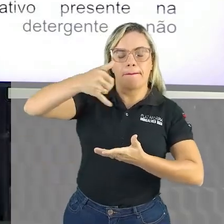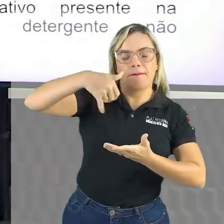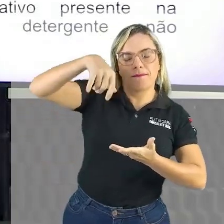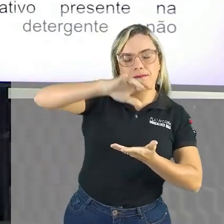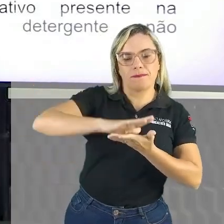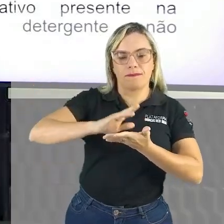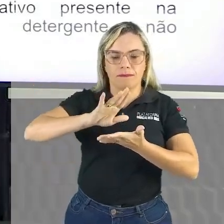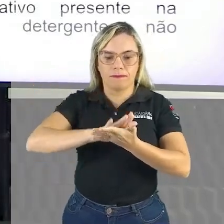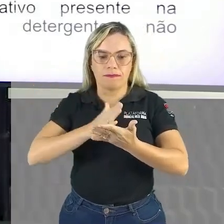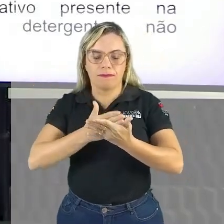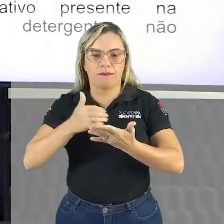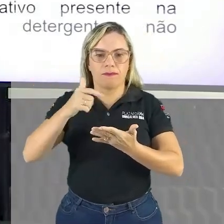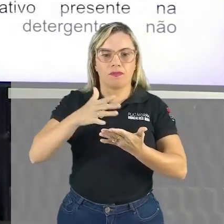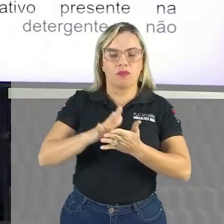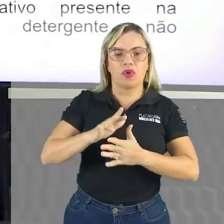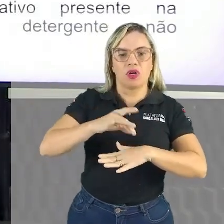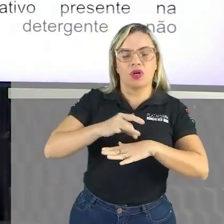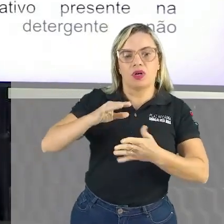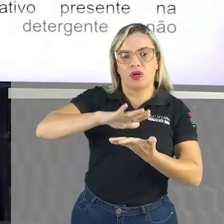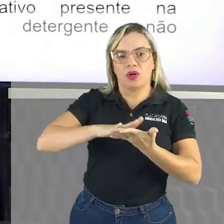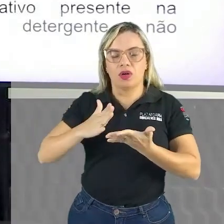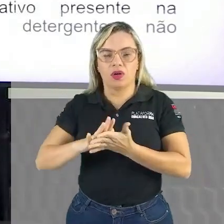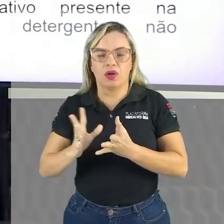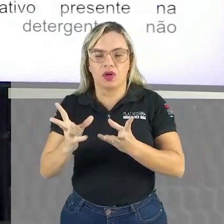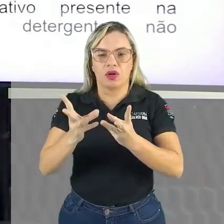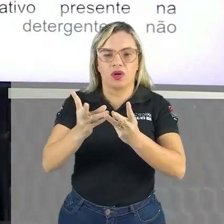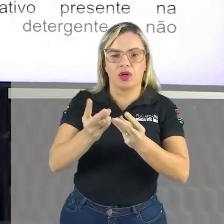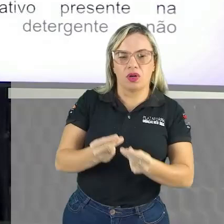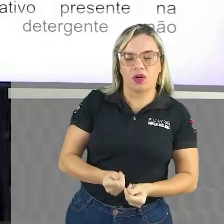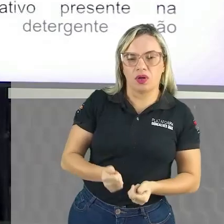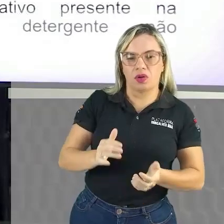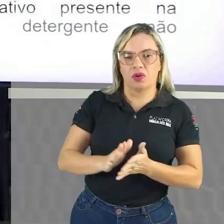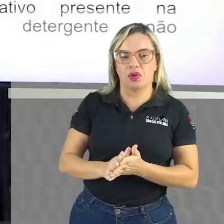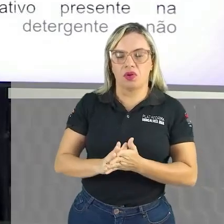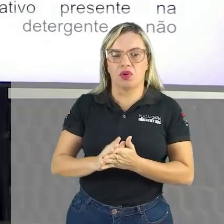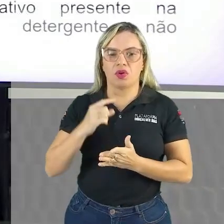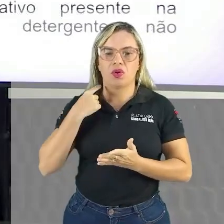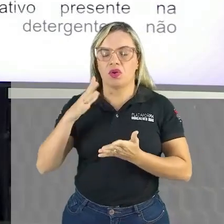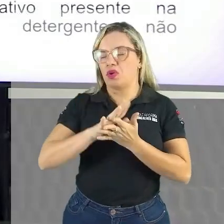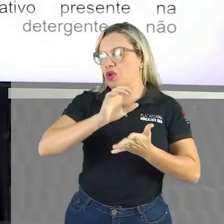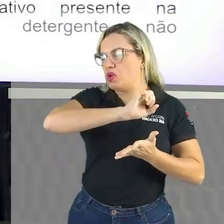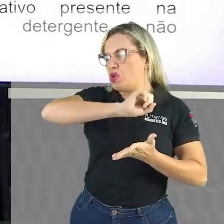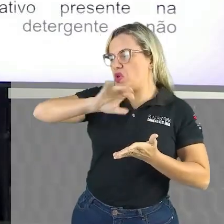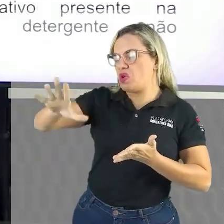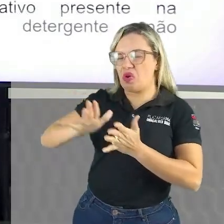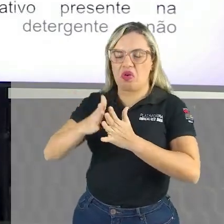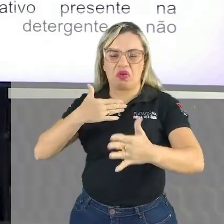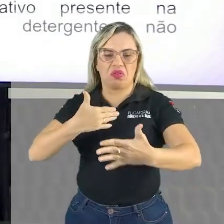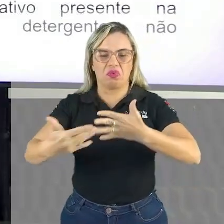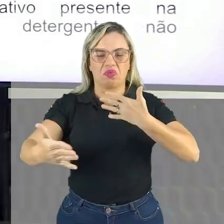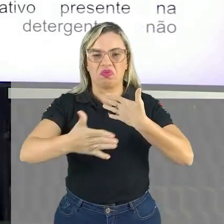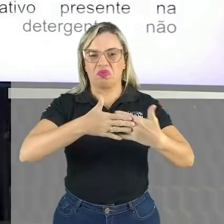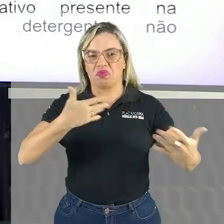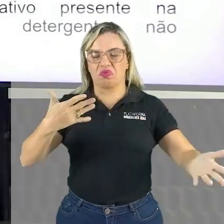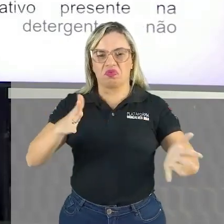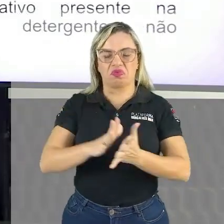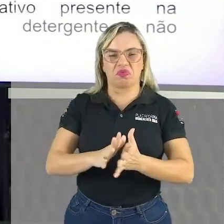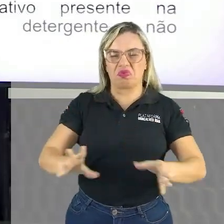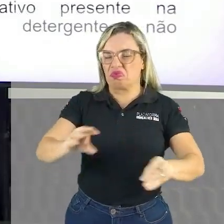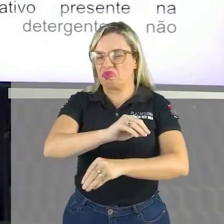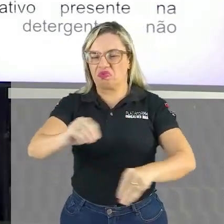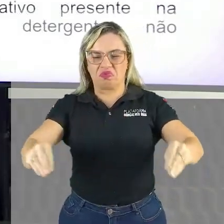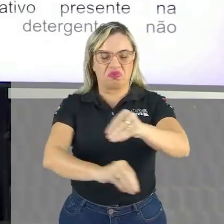e acaba, por exemplo, jogando determinada substância de uma forma aleatória, descartando de qualquer jeito. Então, esse descarte de uma forma ordenada